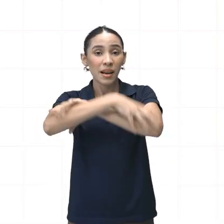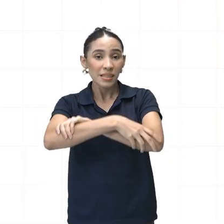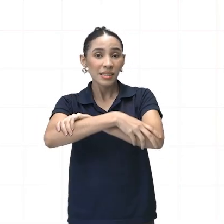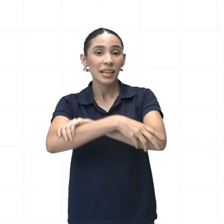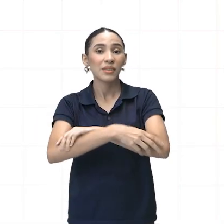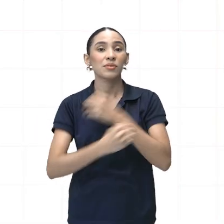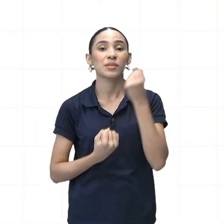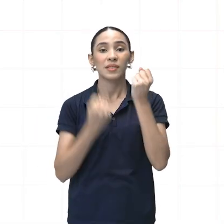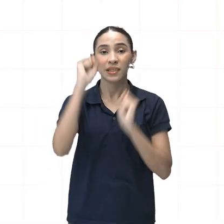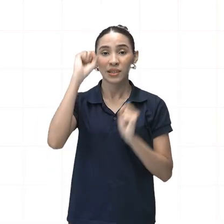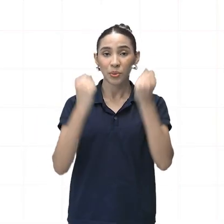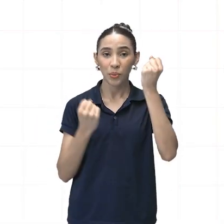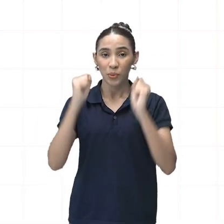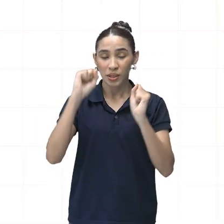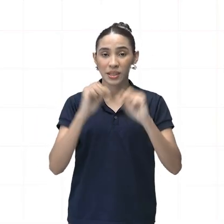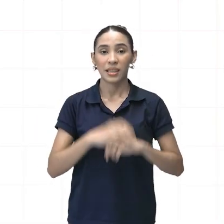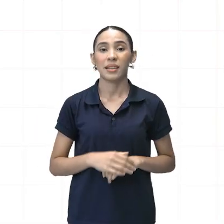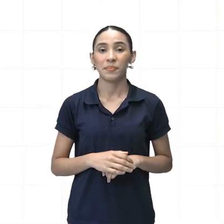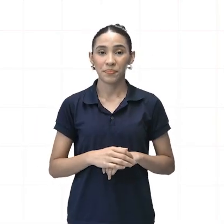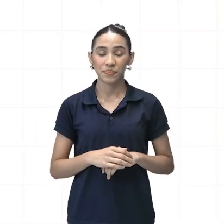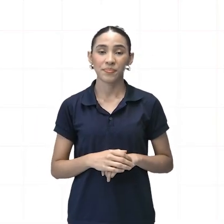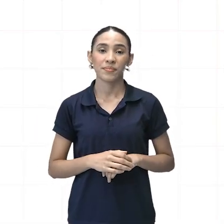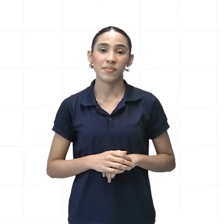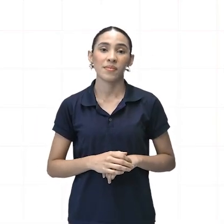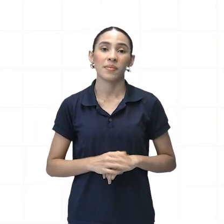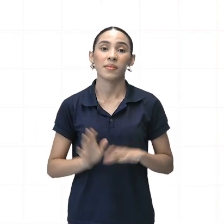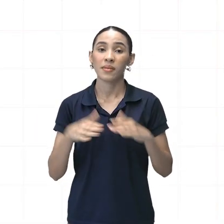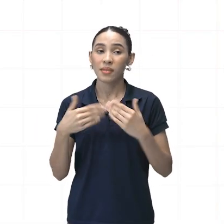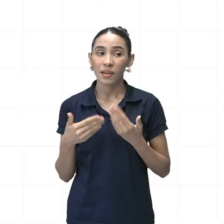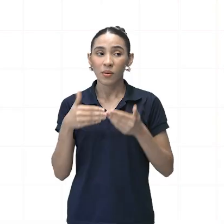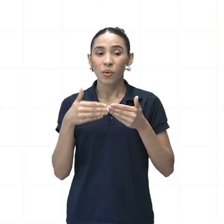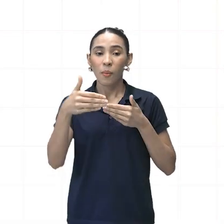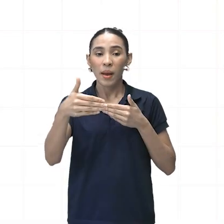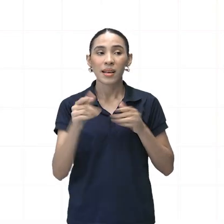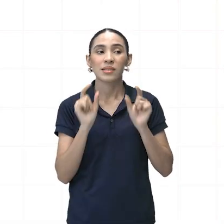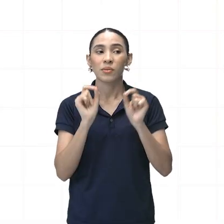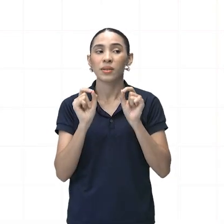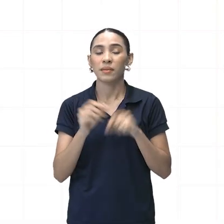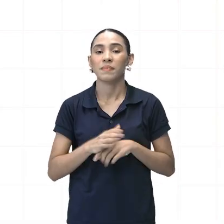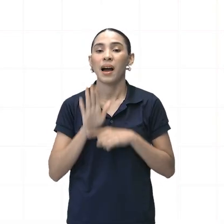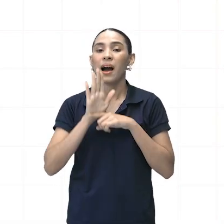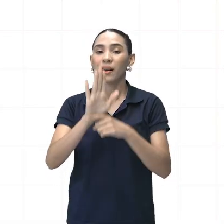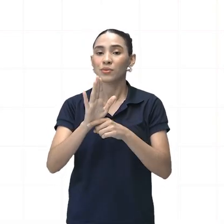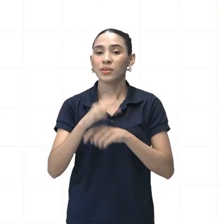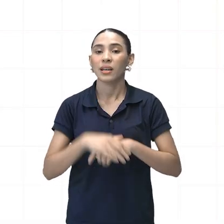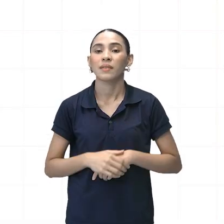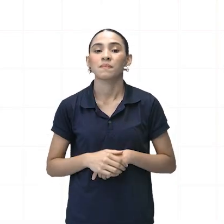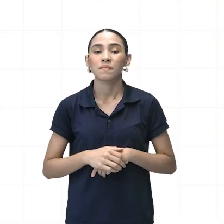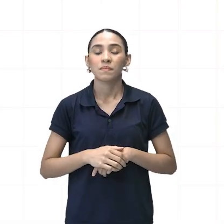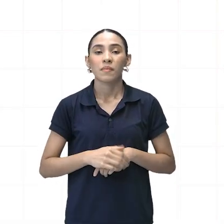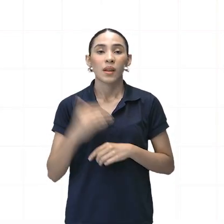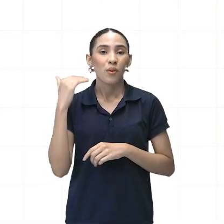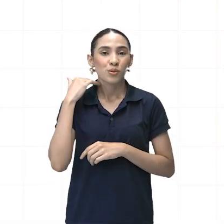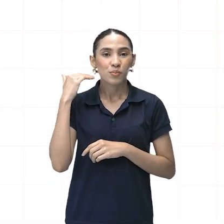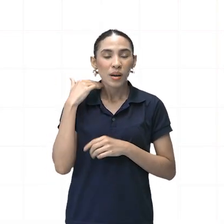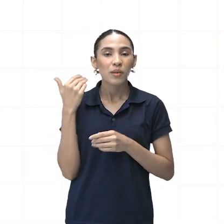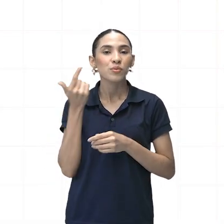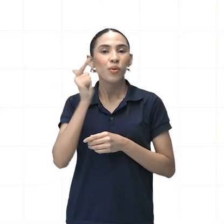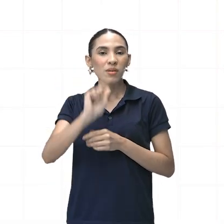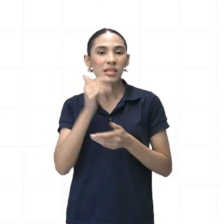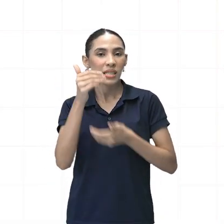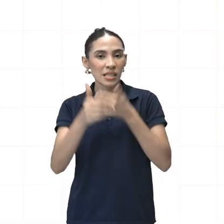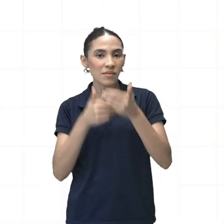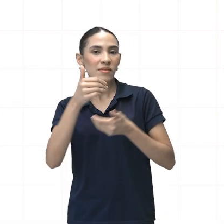das indústrias. Olha só, que começa aí a ajudar aos bancos se